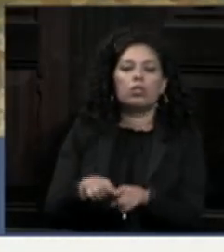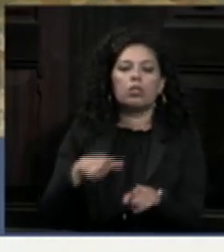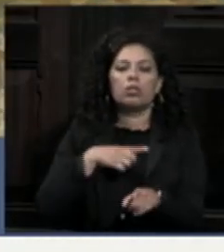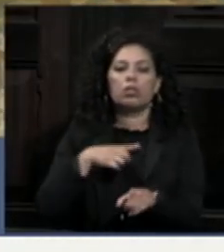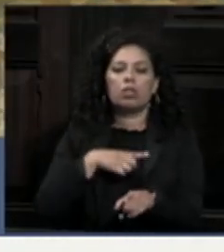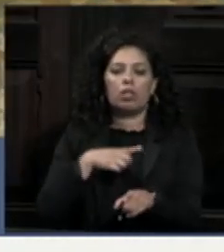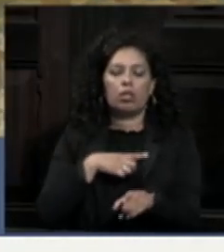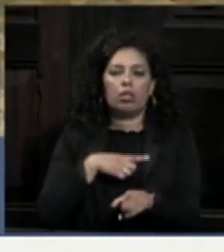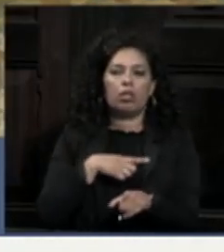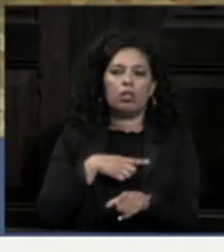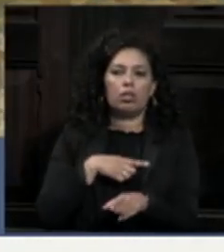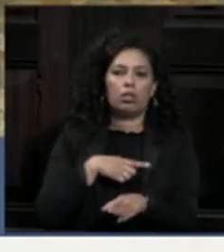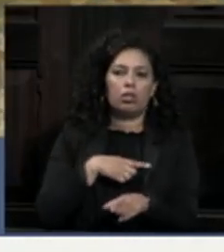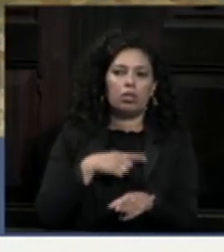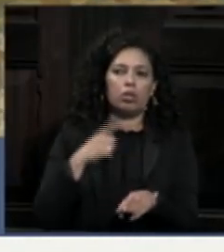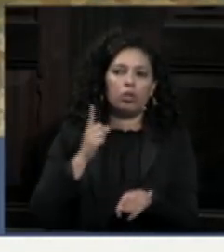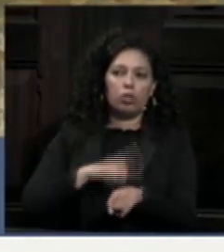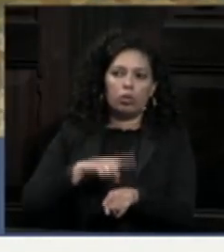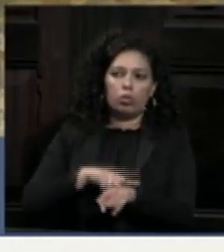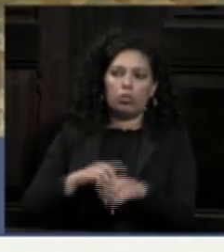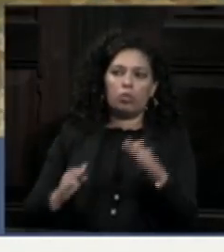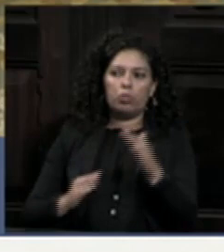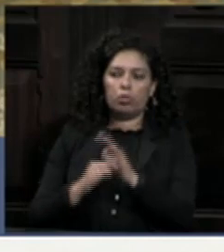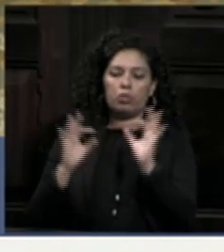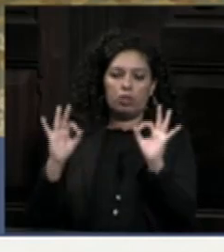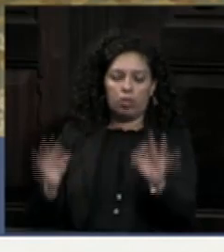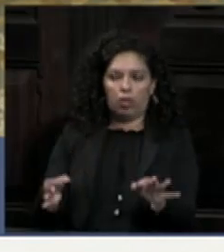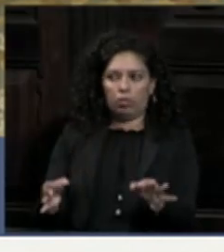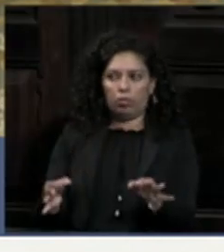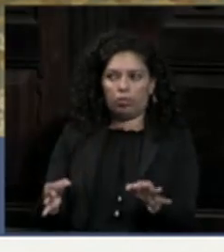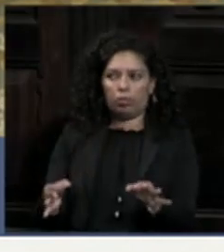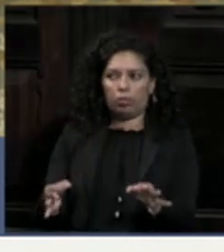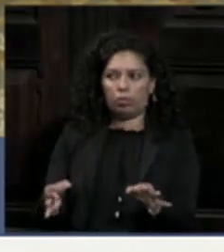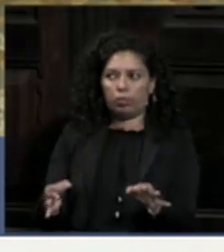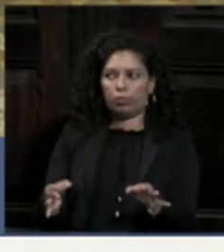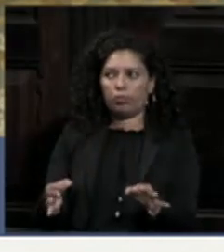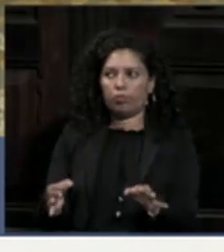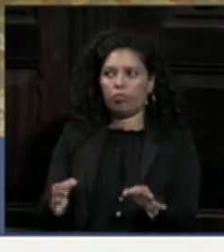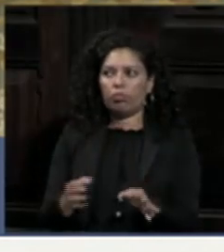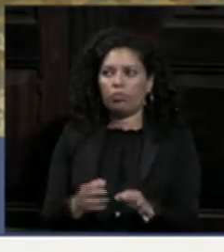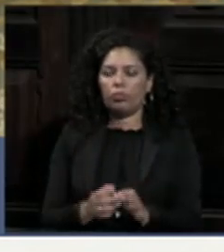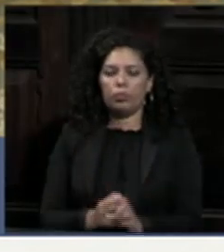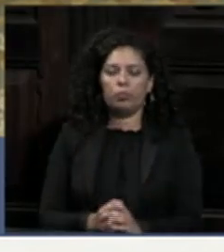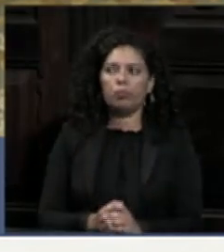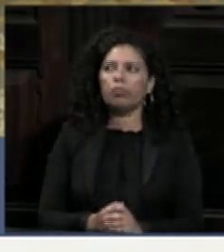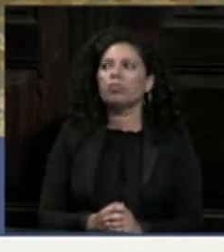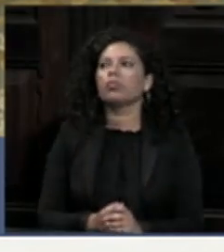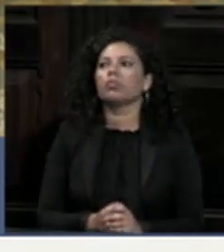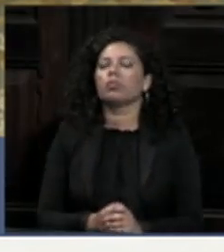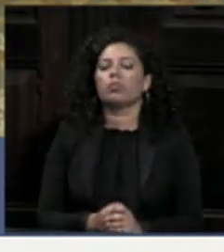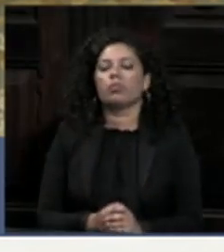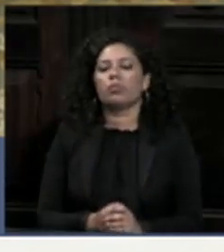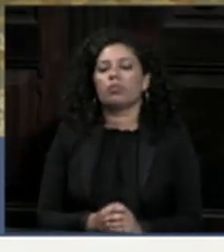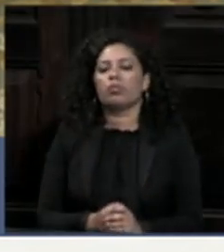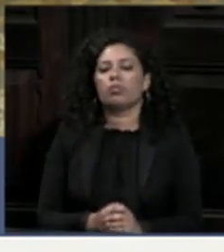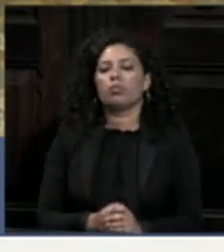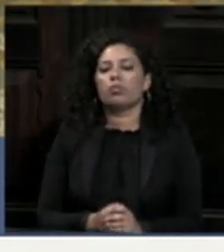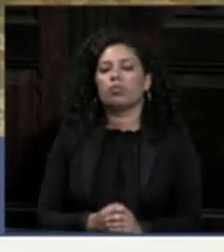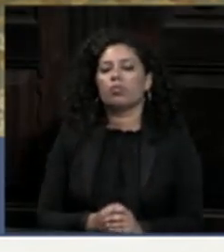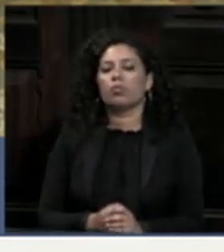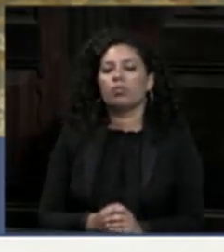fim de gozo dos seus vencimentos que